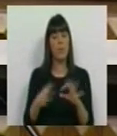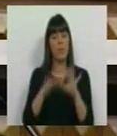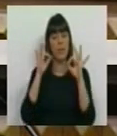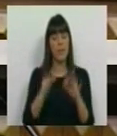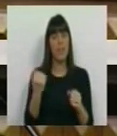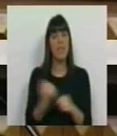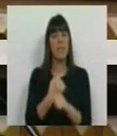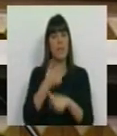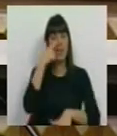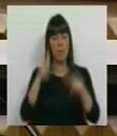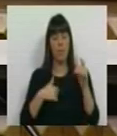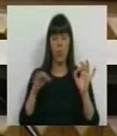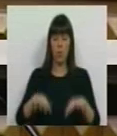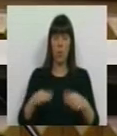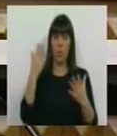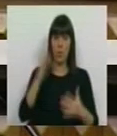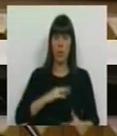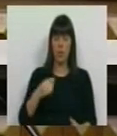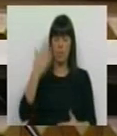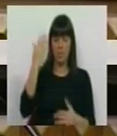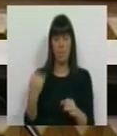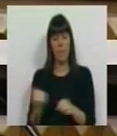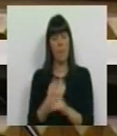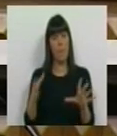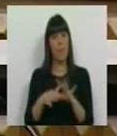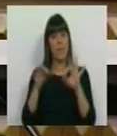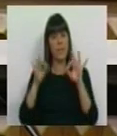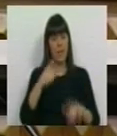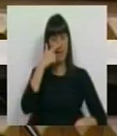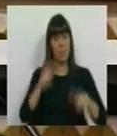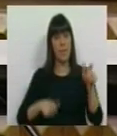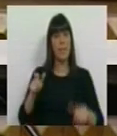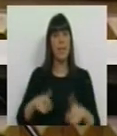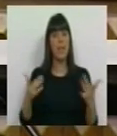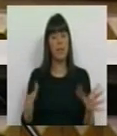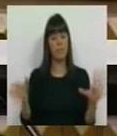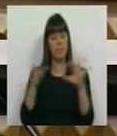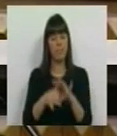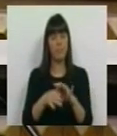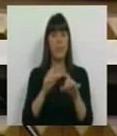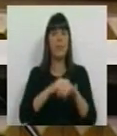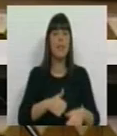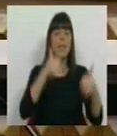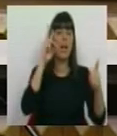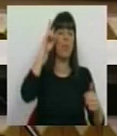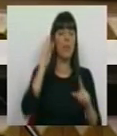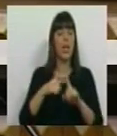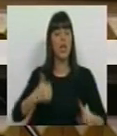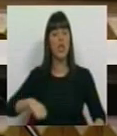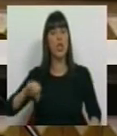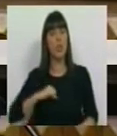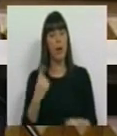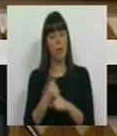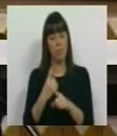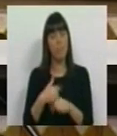serviço de passageiros, concluindo, Sr. Presidente, de um serviço adequado de passageiros na ligação quer à cidade de Porto Alegre, quer à Espanha.